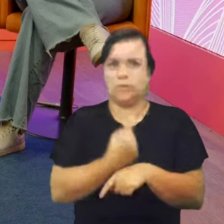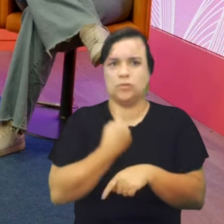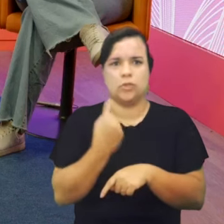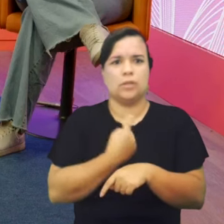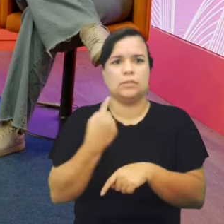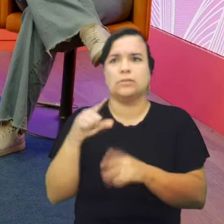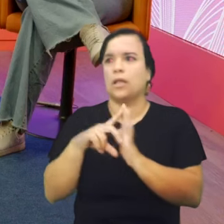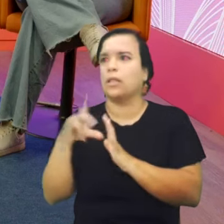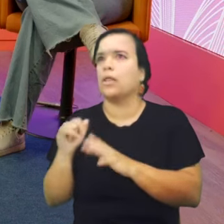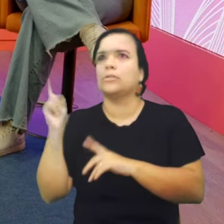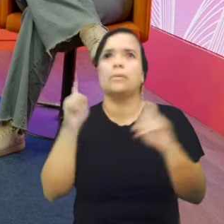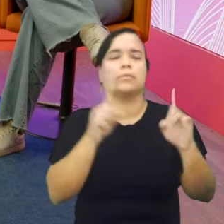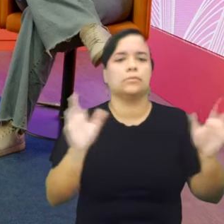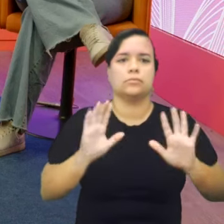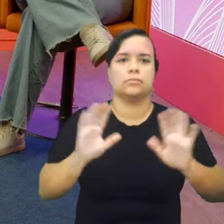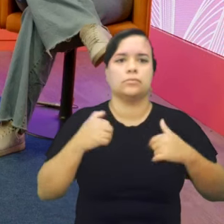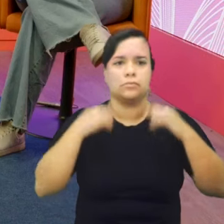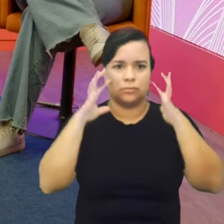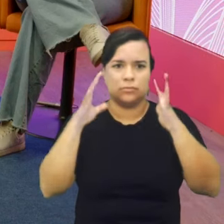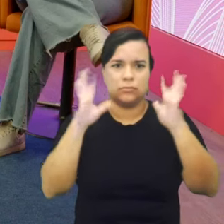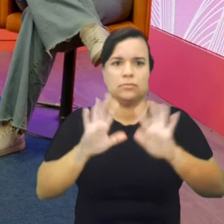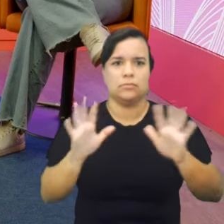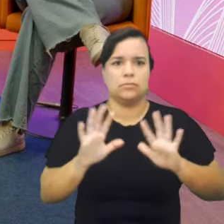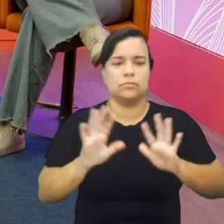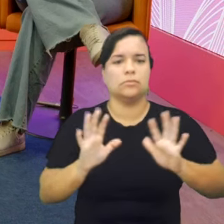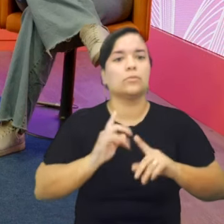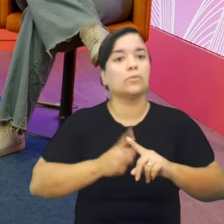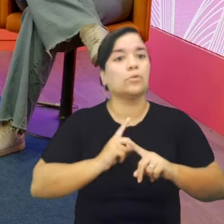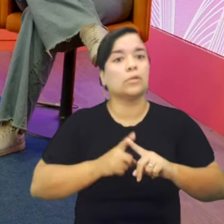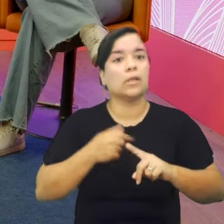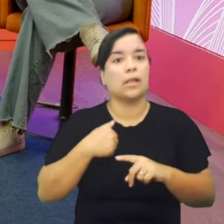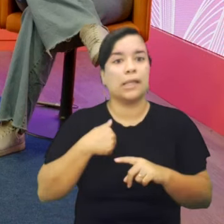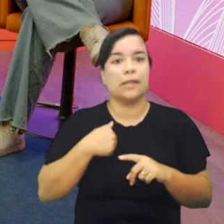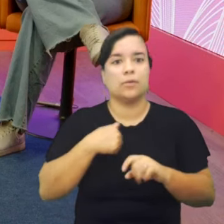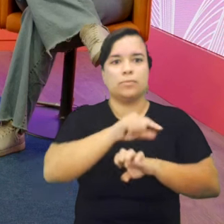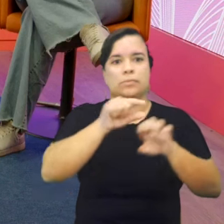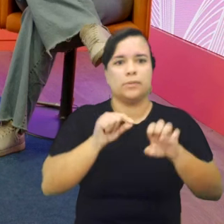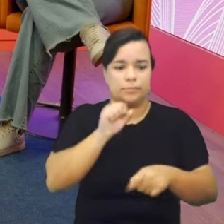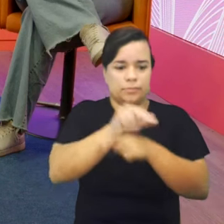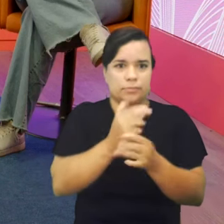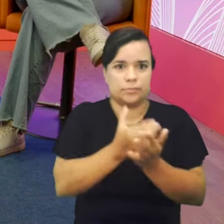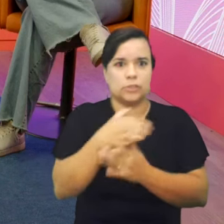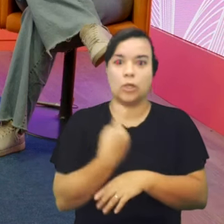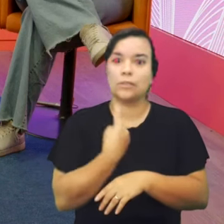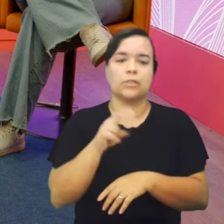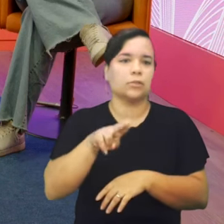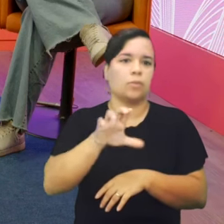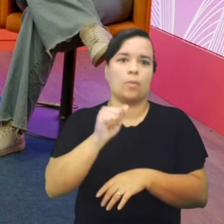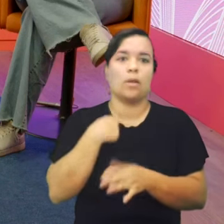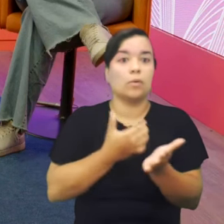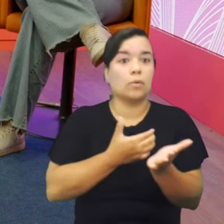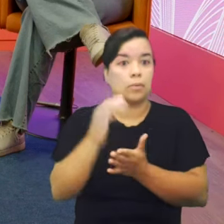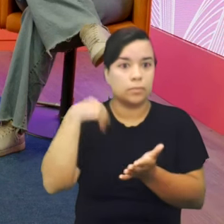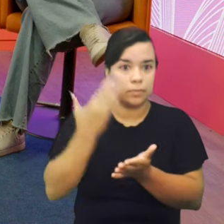estar na loja, tinha que estar não sei o quê. Eu fiquei pensando, acho que para mim não bateu nada assim, porque eu nunca empreendi sozinha. Então, desde o começo, eu tô